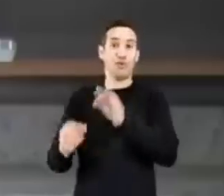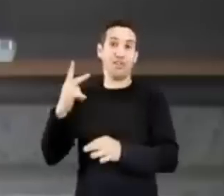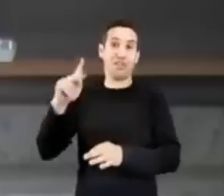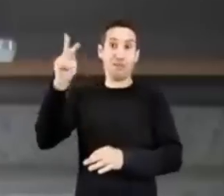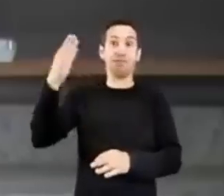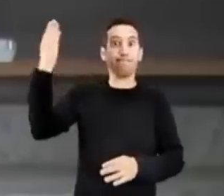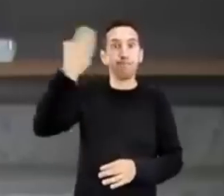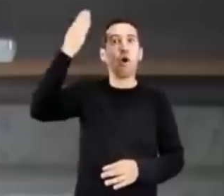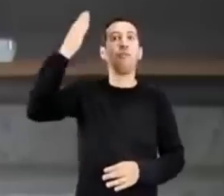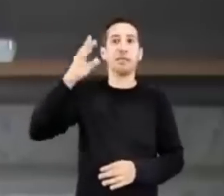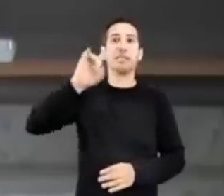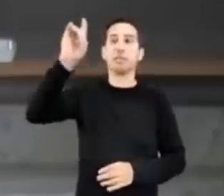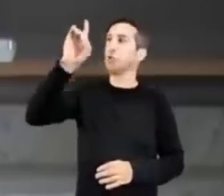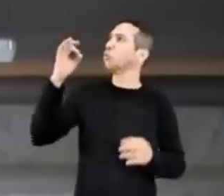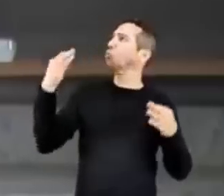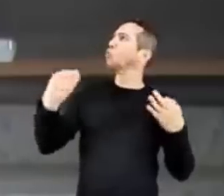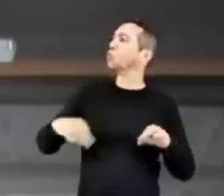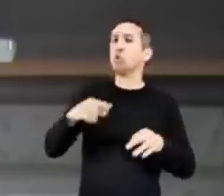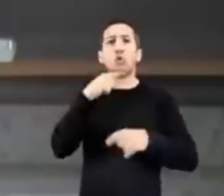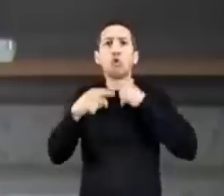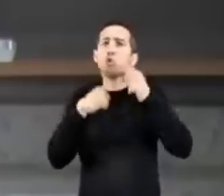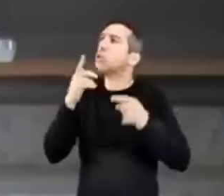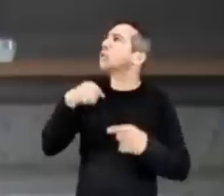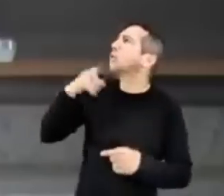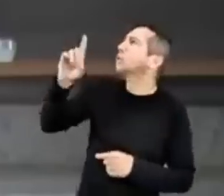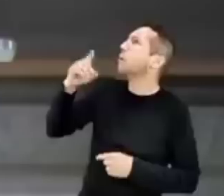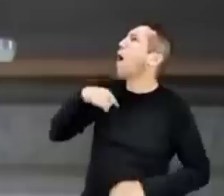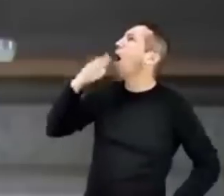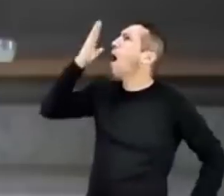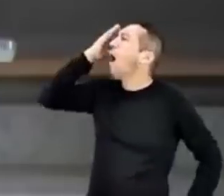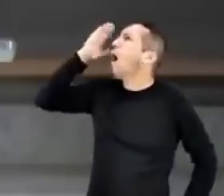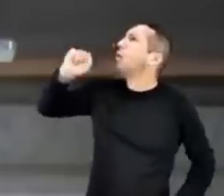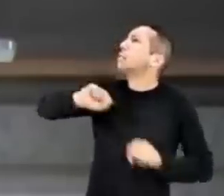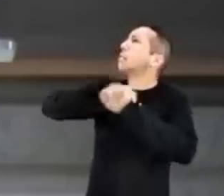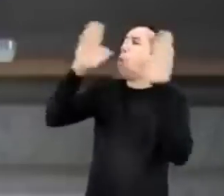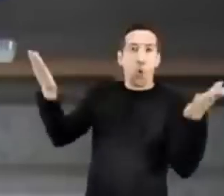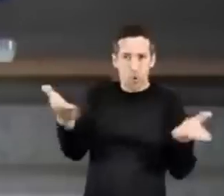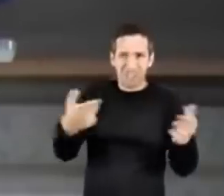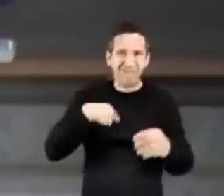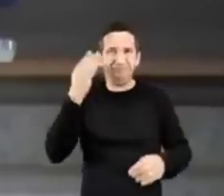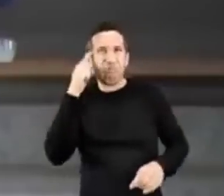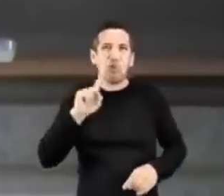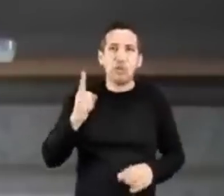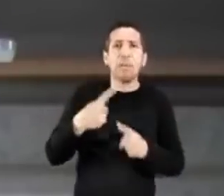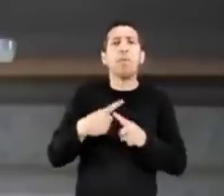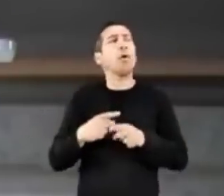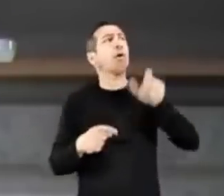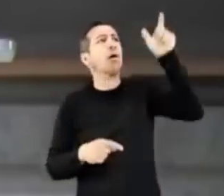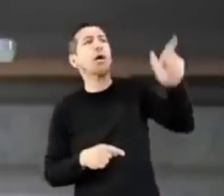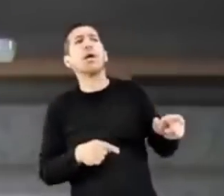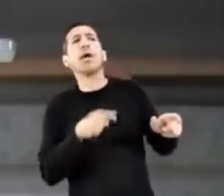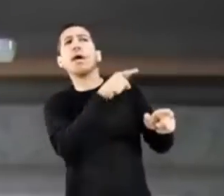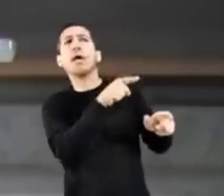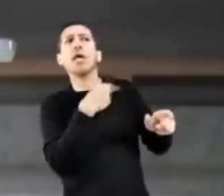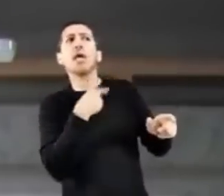onde nós vamos tirar dúvidas e vamos entender coisas que hoje Nós não entendemos e vamos saber porque que fulano de tal foi salvo e o